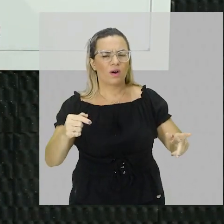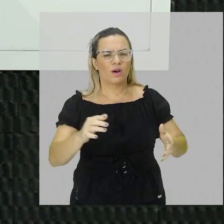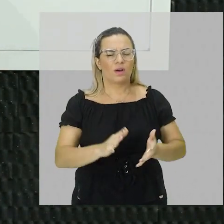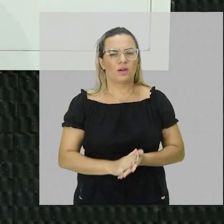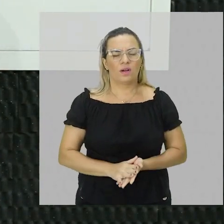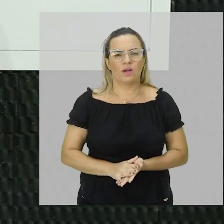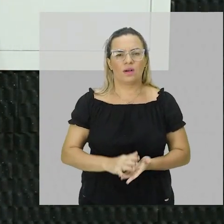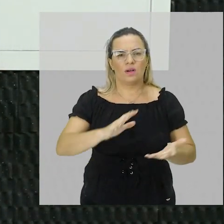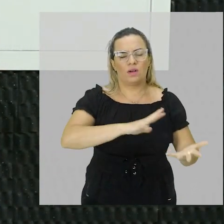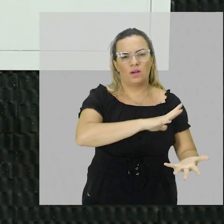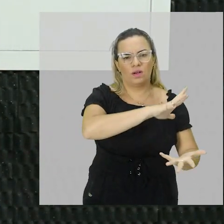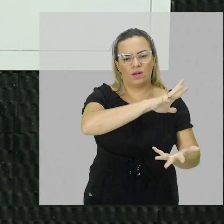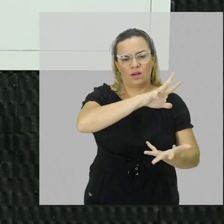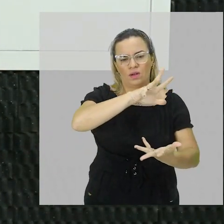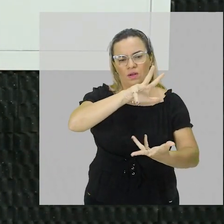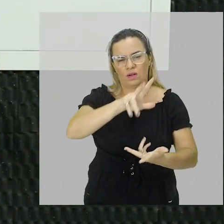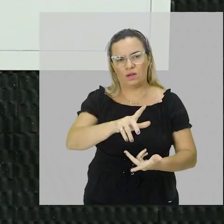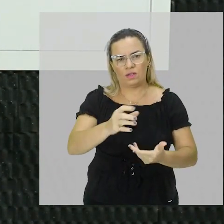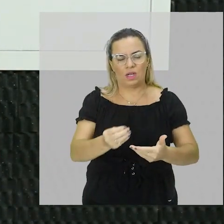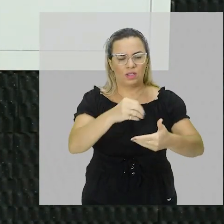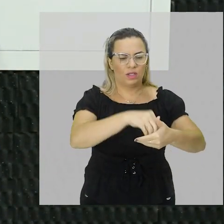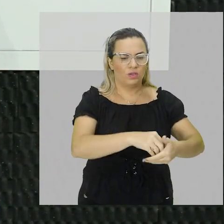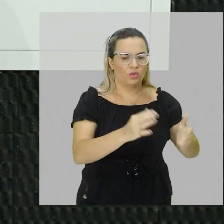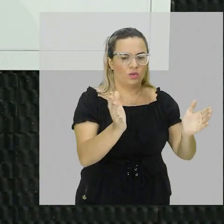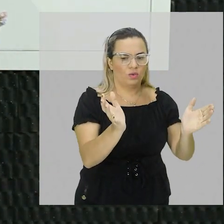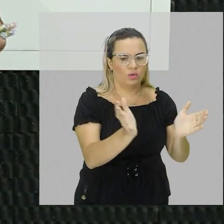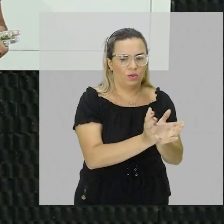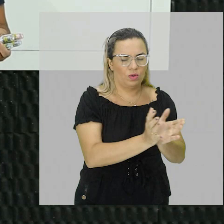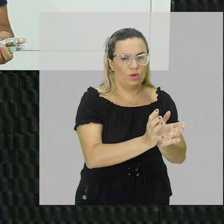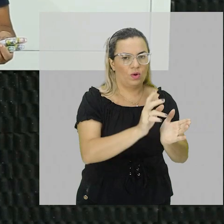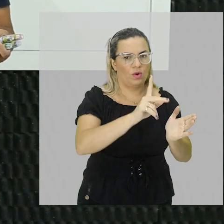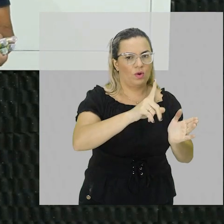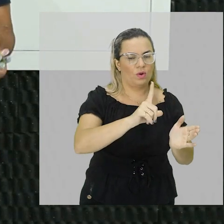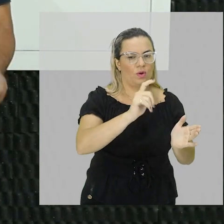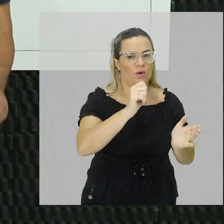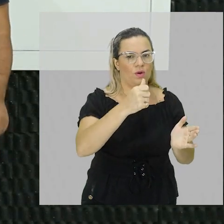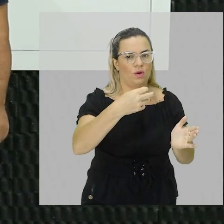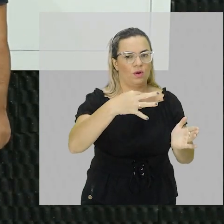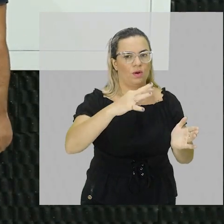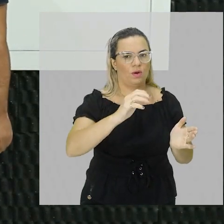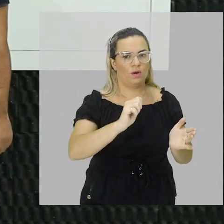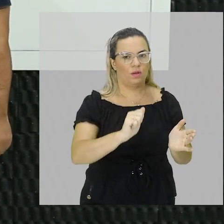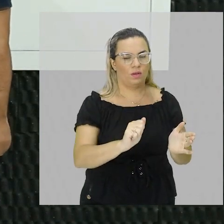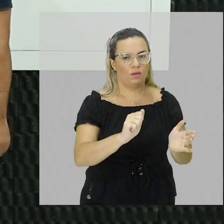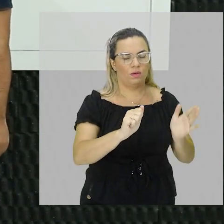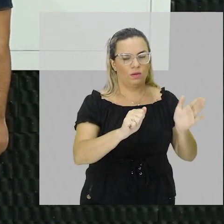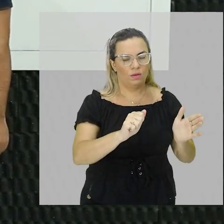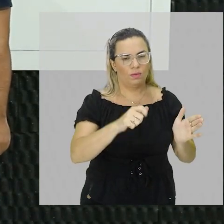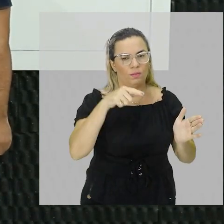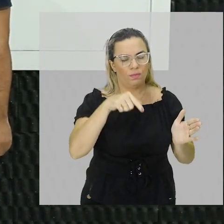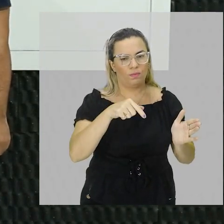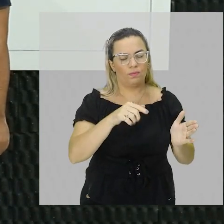considerado planeta, ele entra em um grupo, né? Nós temos algumas